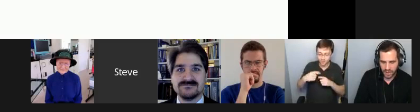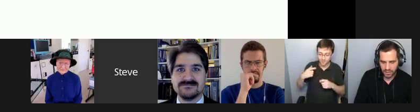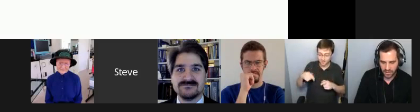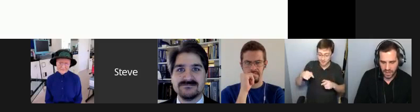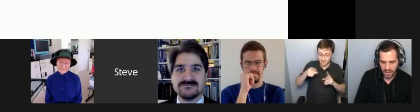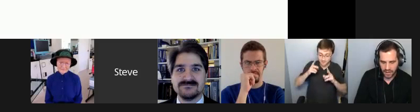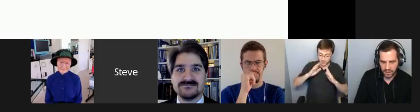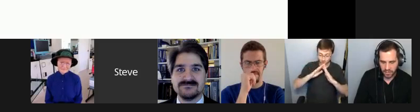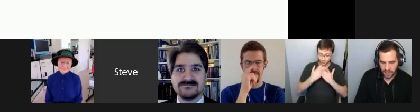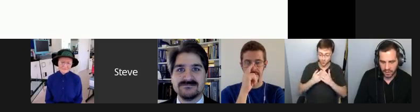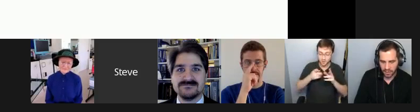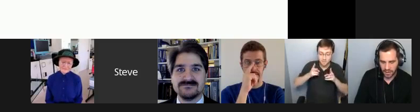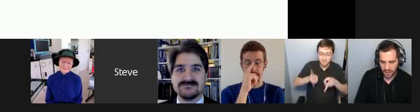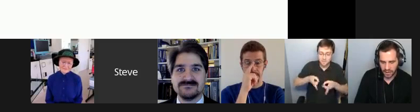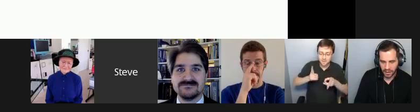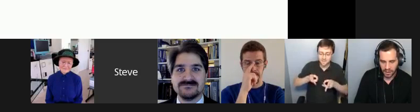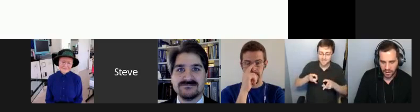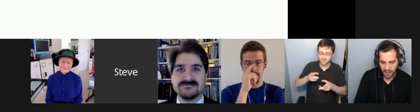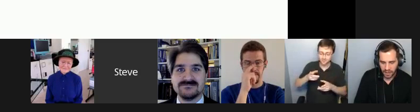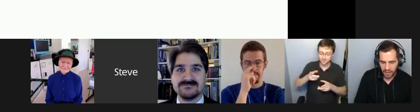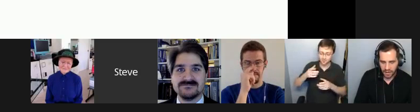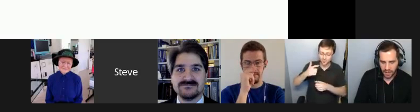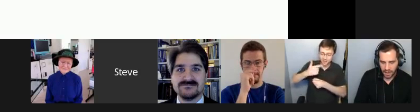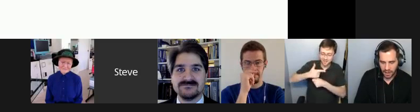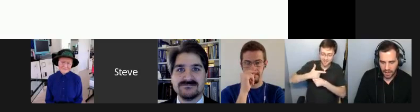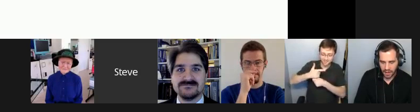alguns sujeitos que ainda responderam que